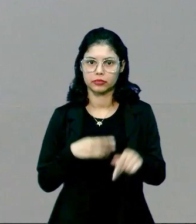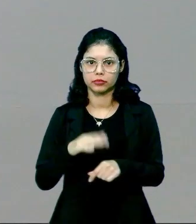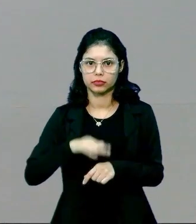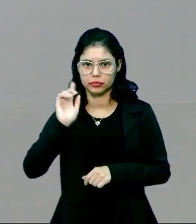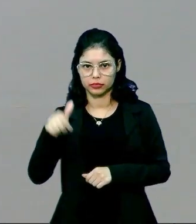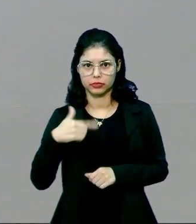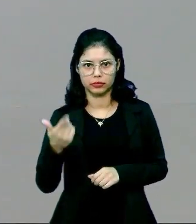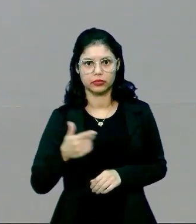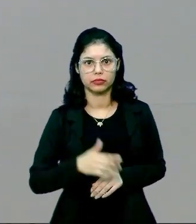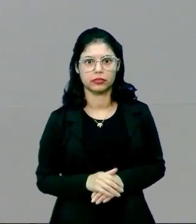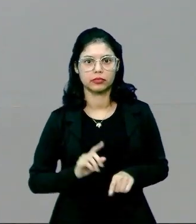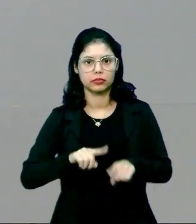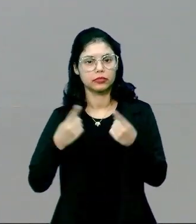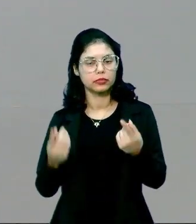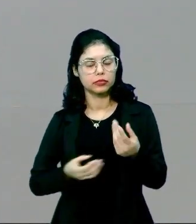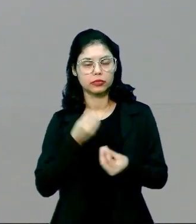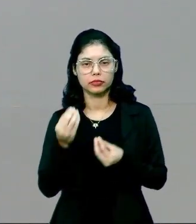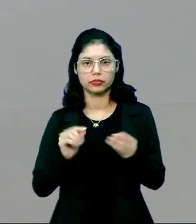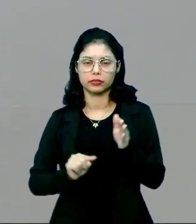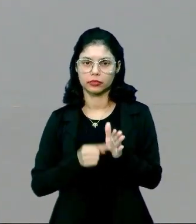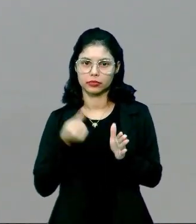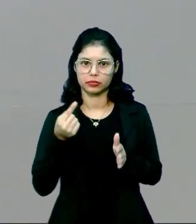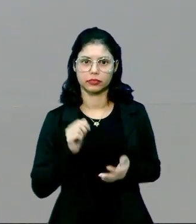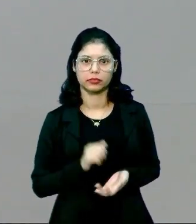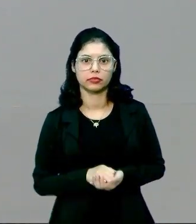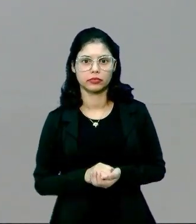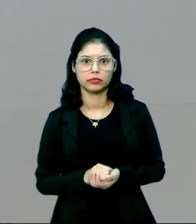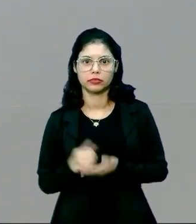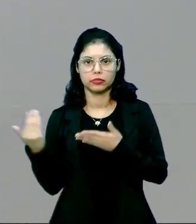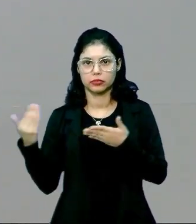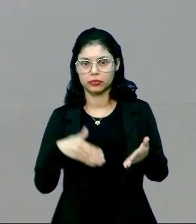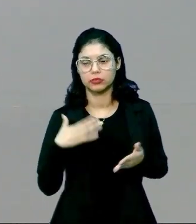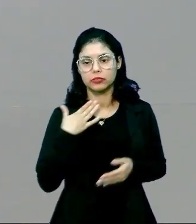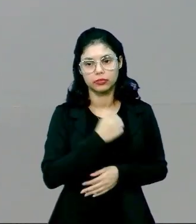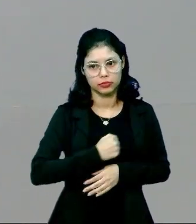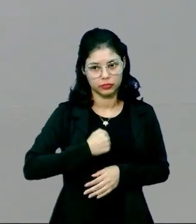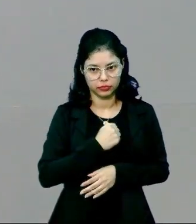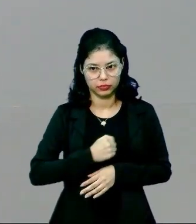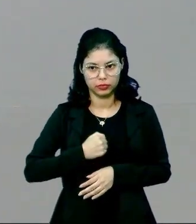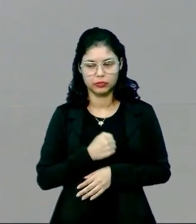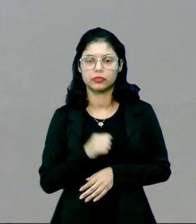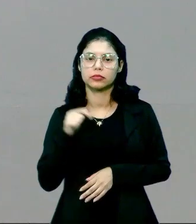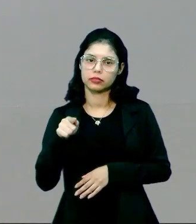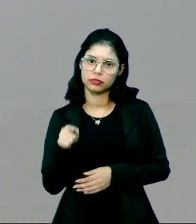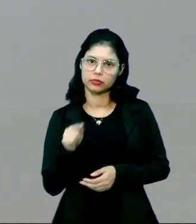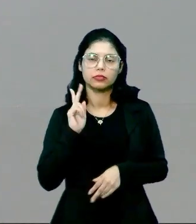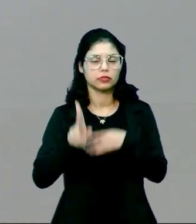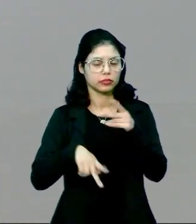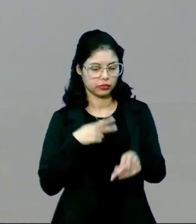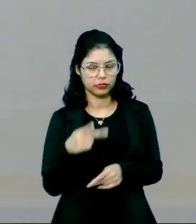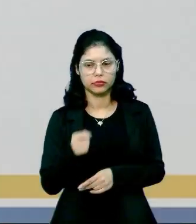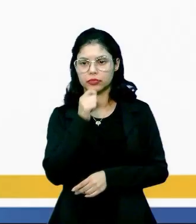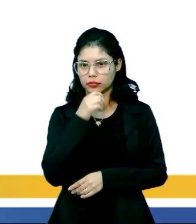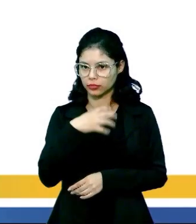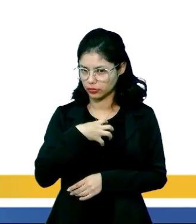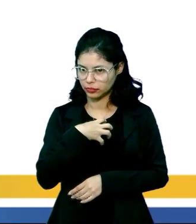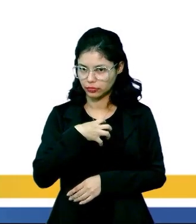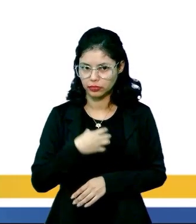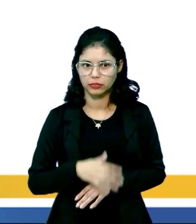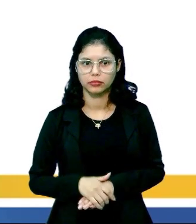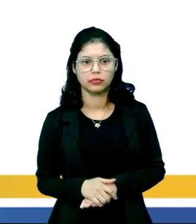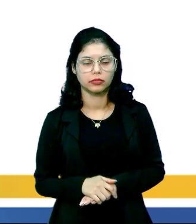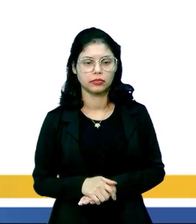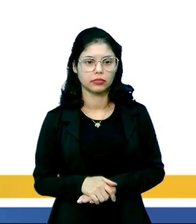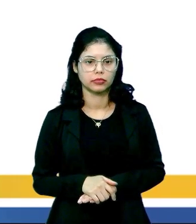mais depois porém como a primeira música foi Chega de Saudade Então ela é que popularizou o ritmo musical